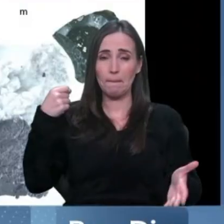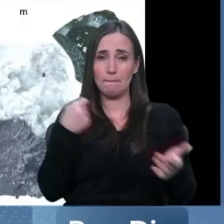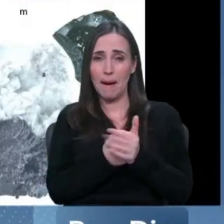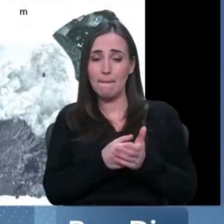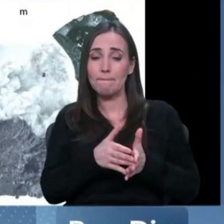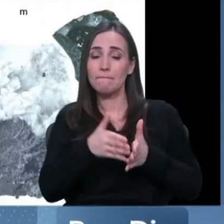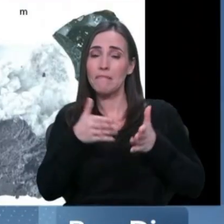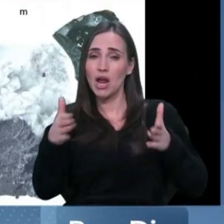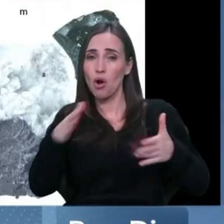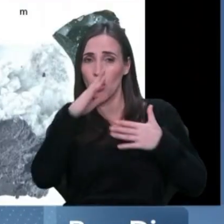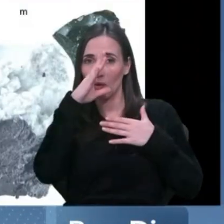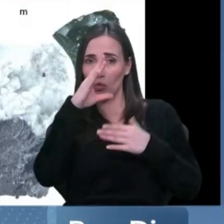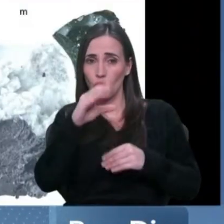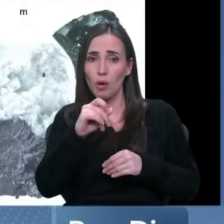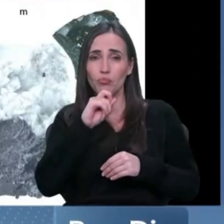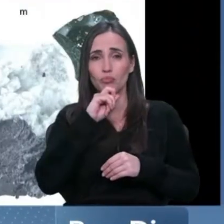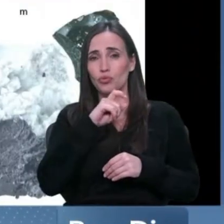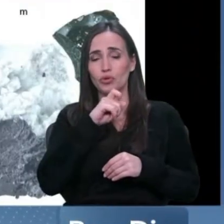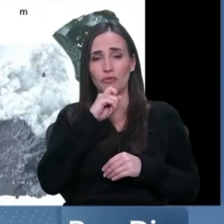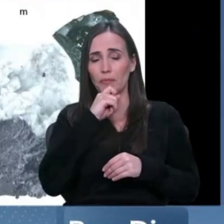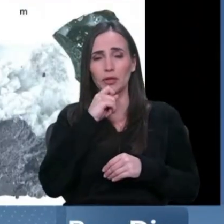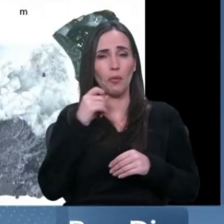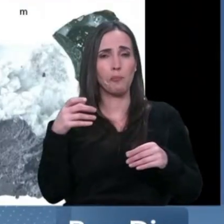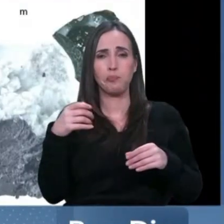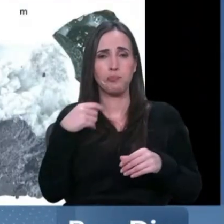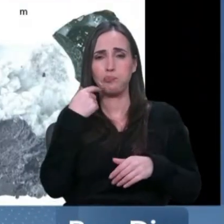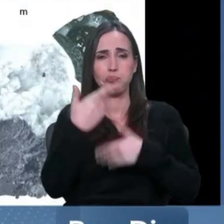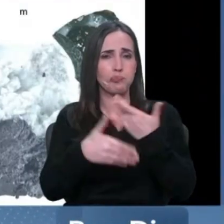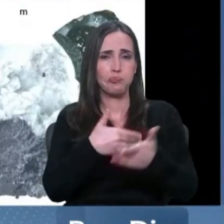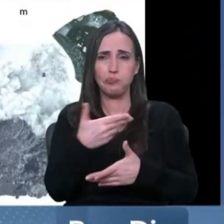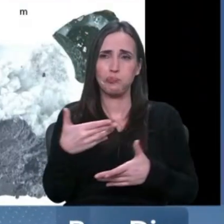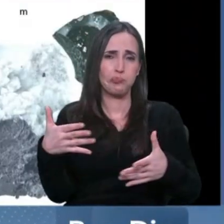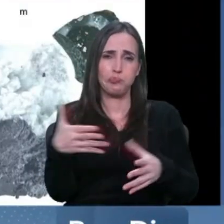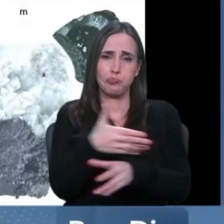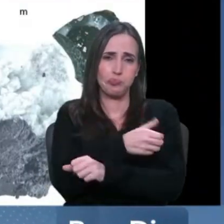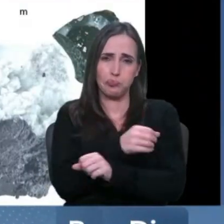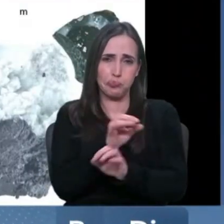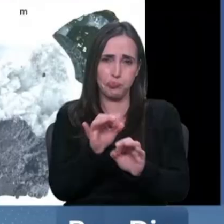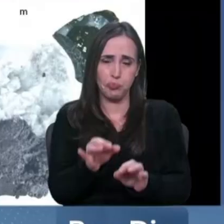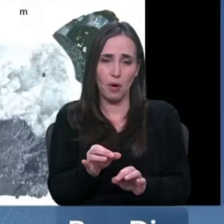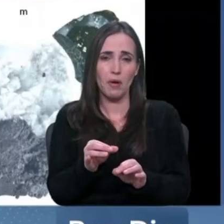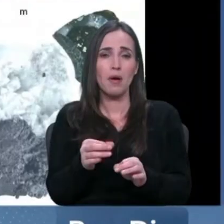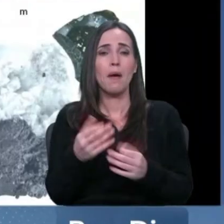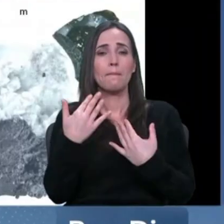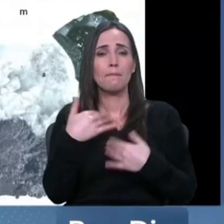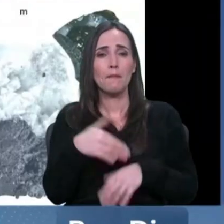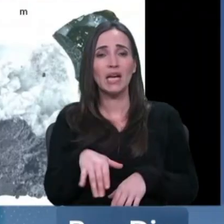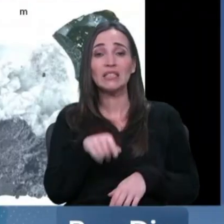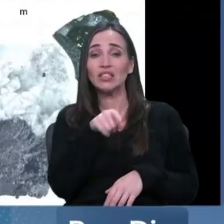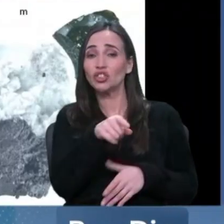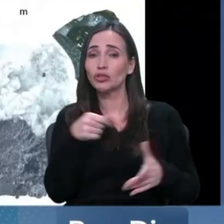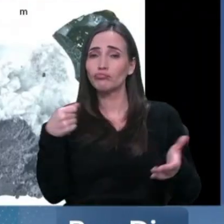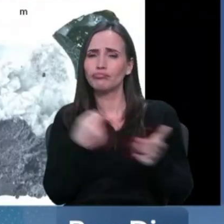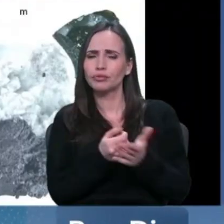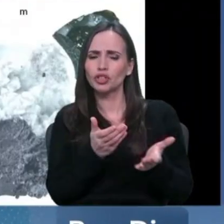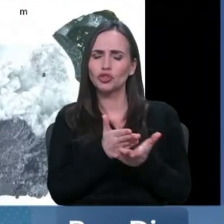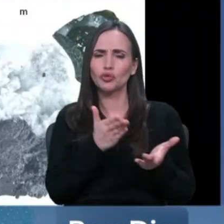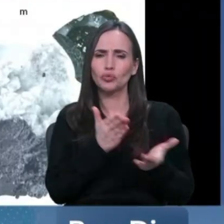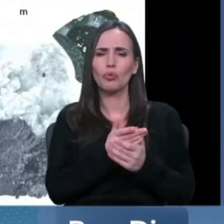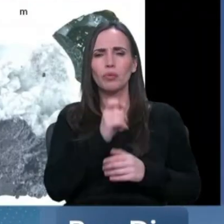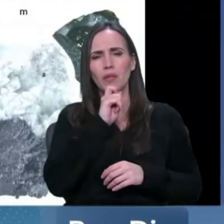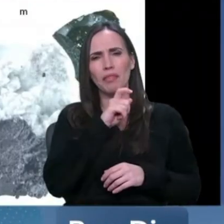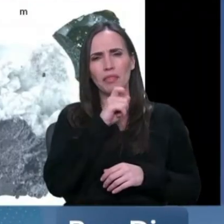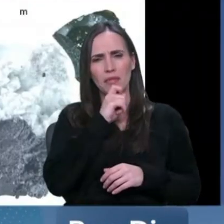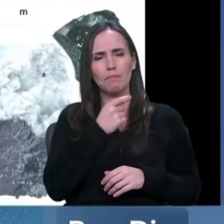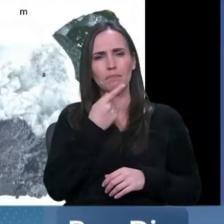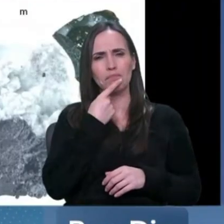maior, provavelmente a Lua não teria sobrevivido a este impacto. Mas foi o suficiente, diz este estudo, para alterar drasticamente aquilo